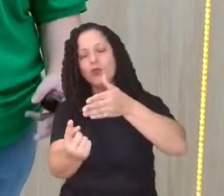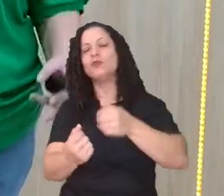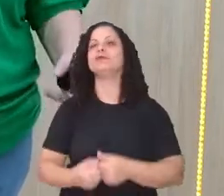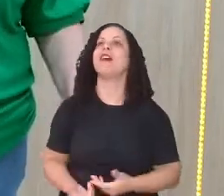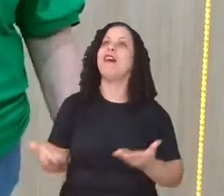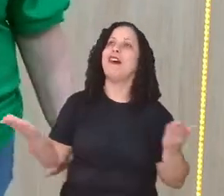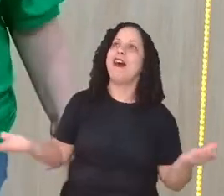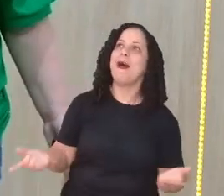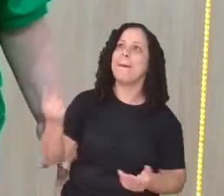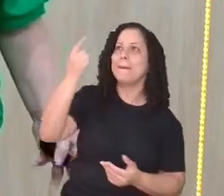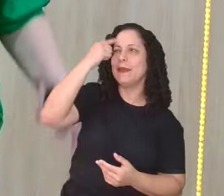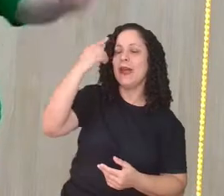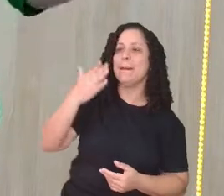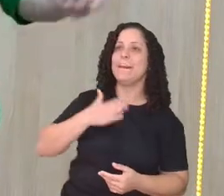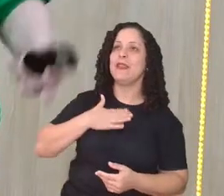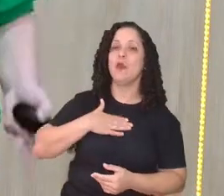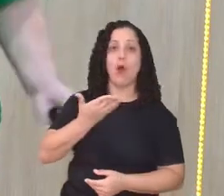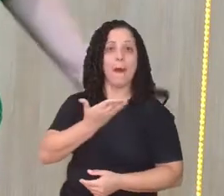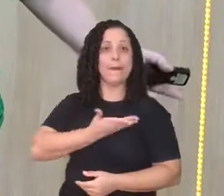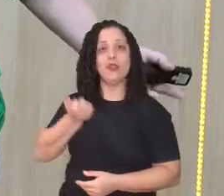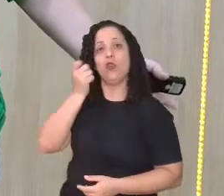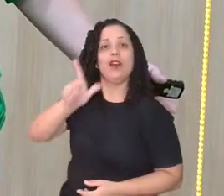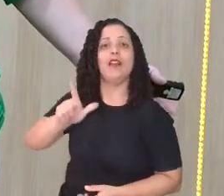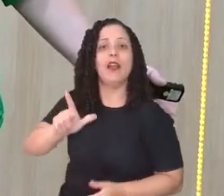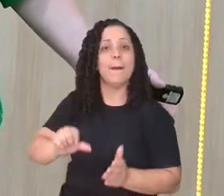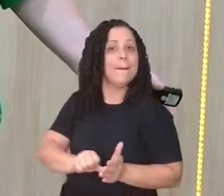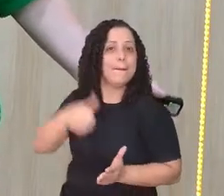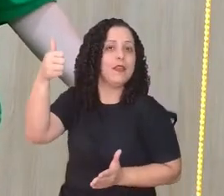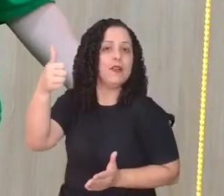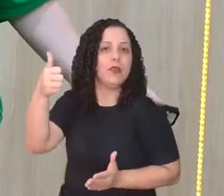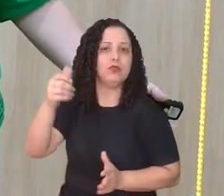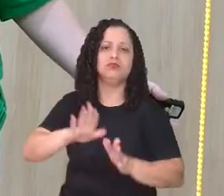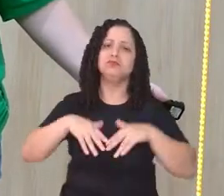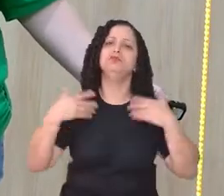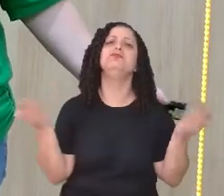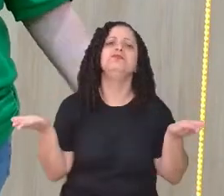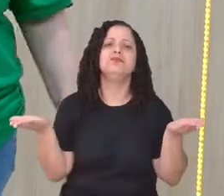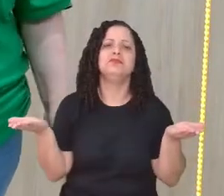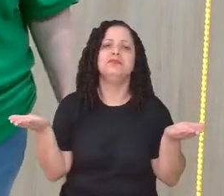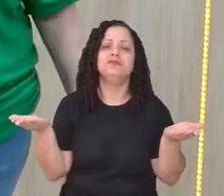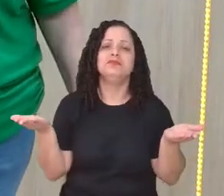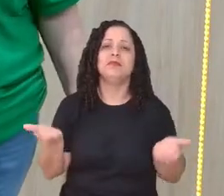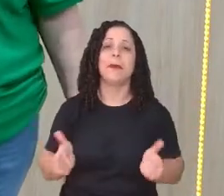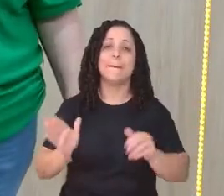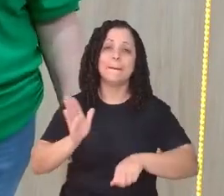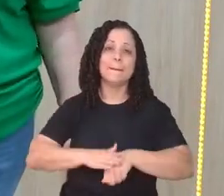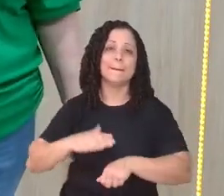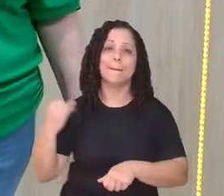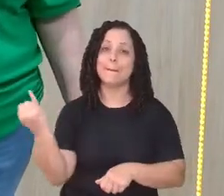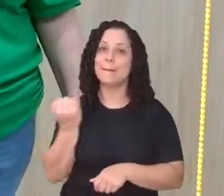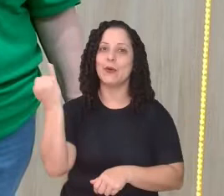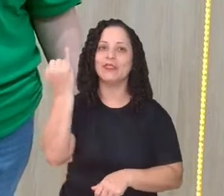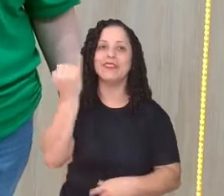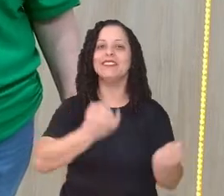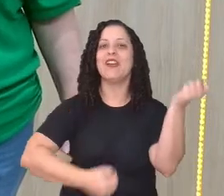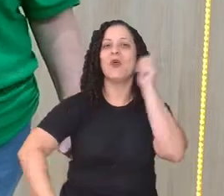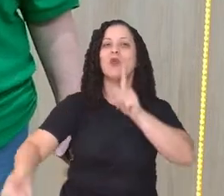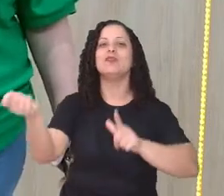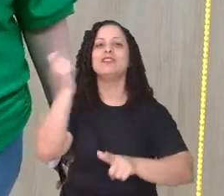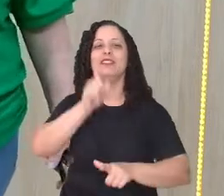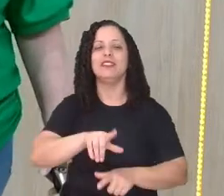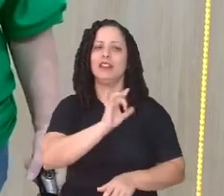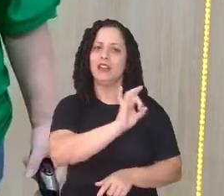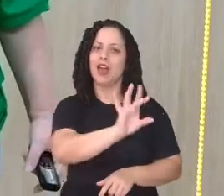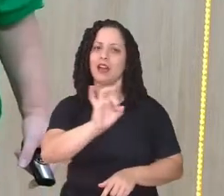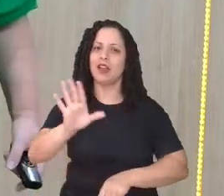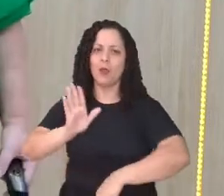meu colega chegou no objetivo antes de mim. E daí? O importante é a gente chegar. Cada um